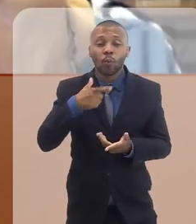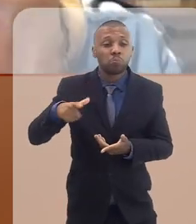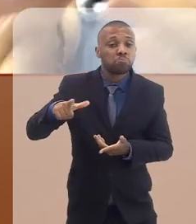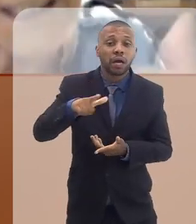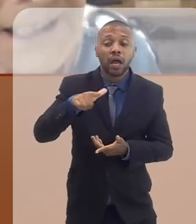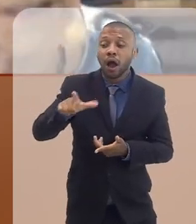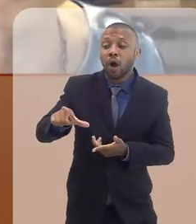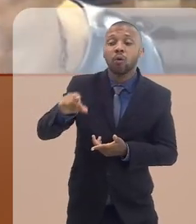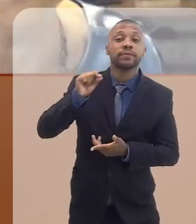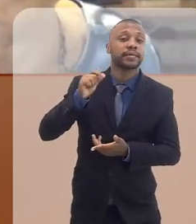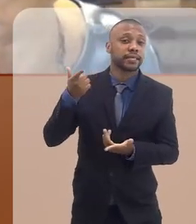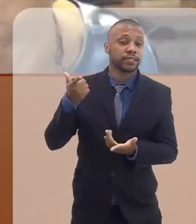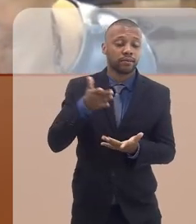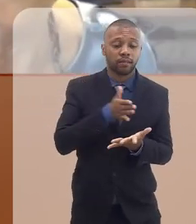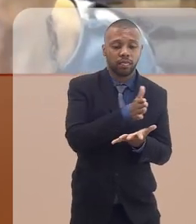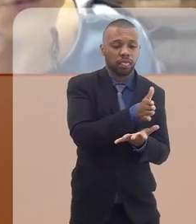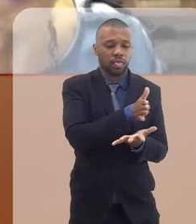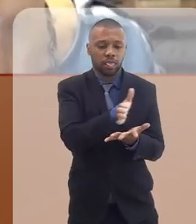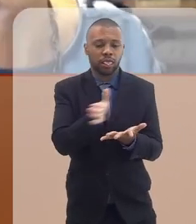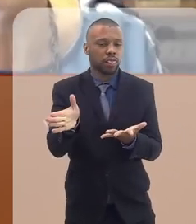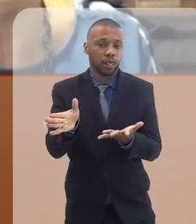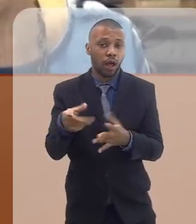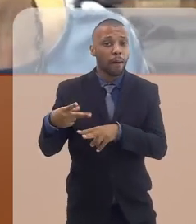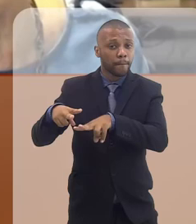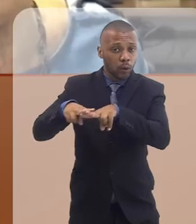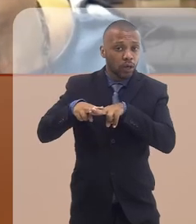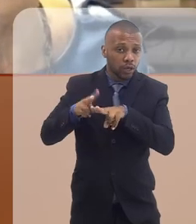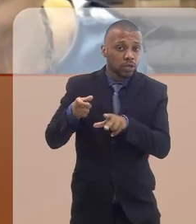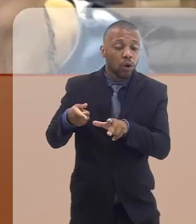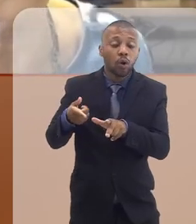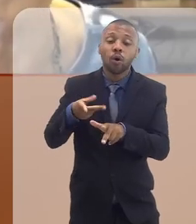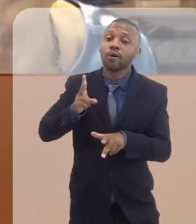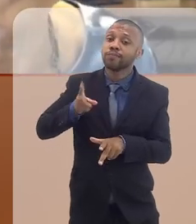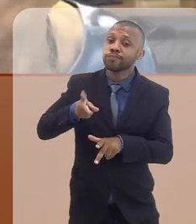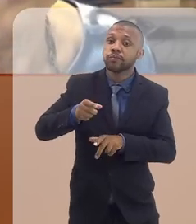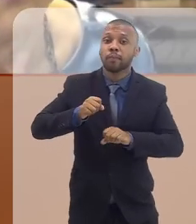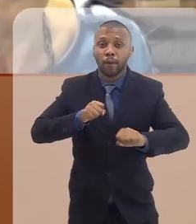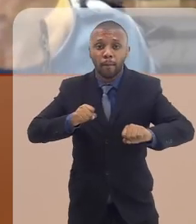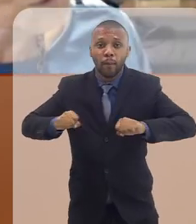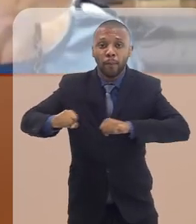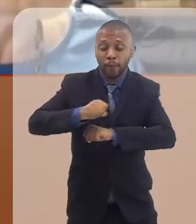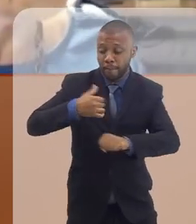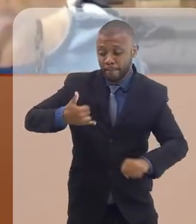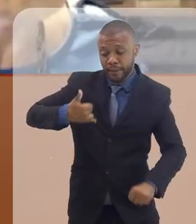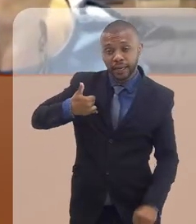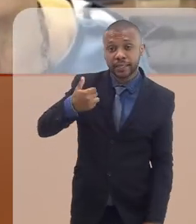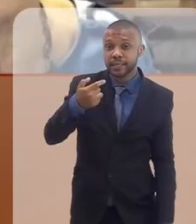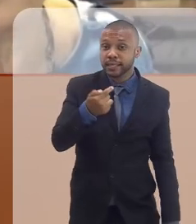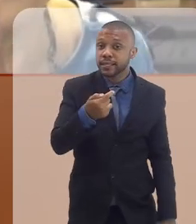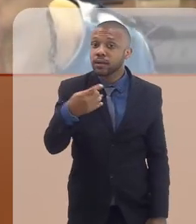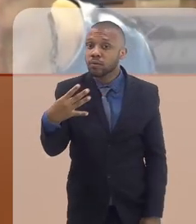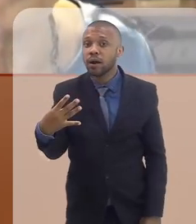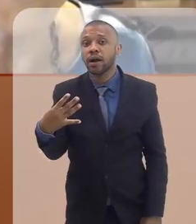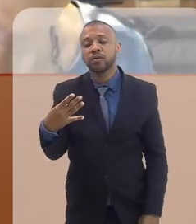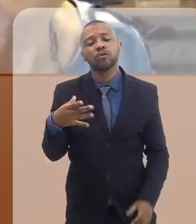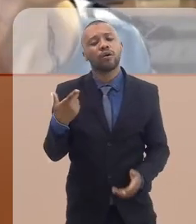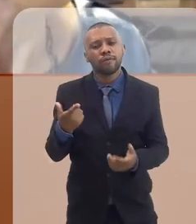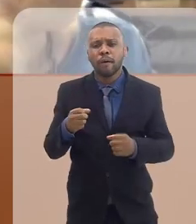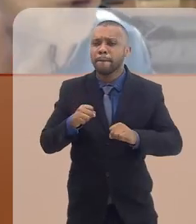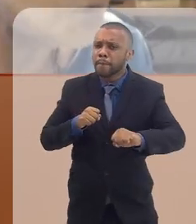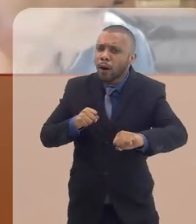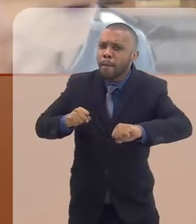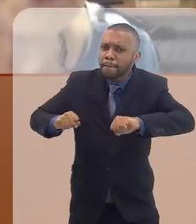alternativa, ele queria ficar. Por isso que eu continuo lutando. Eu estou com 74